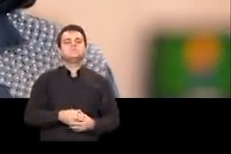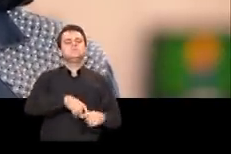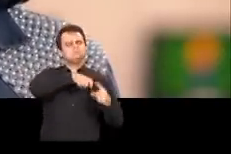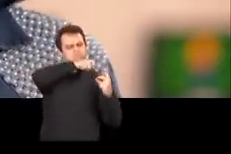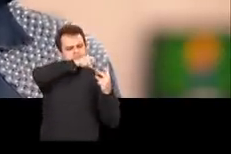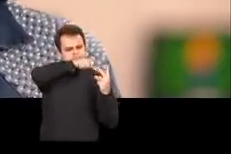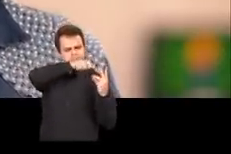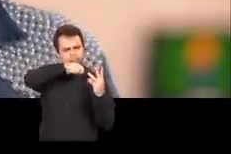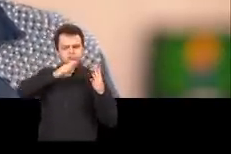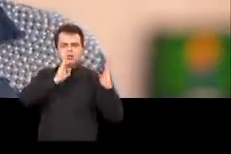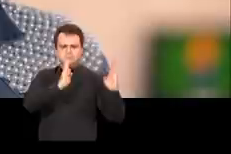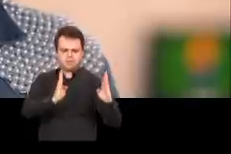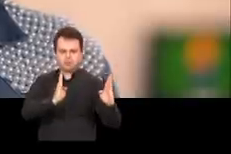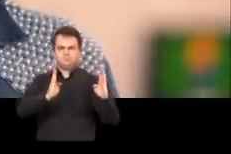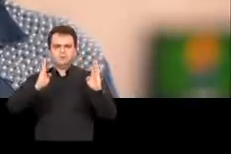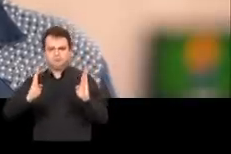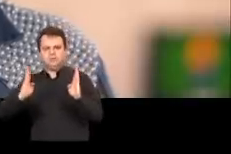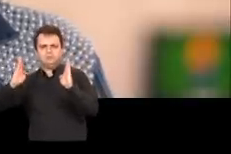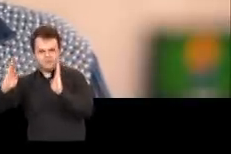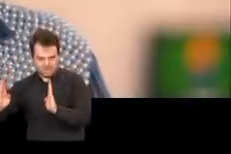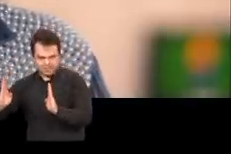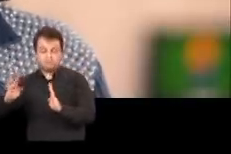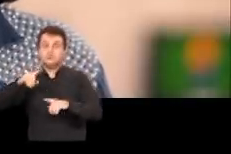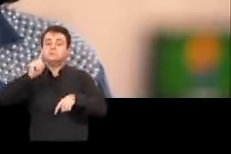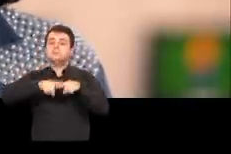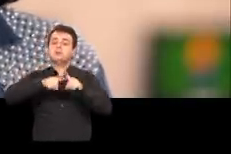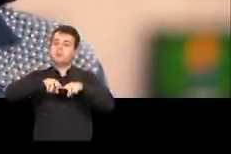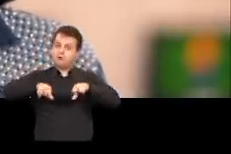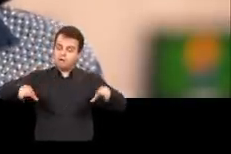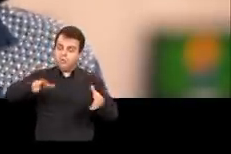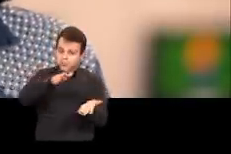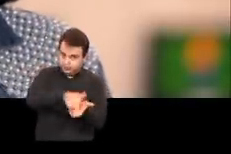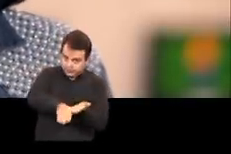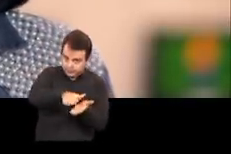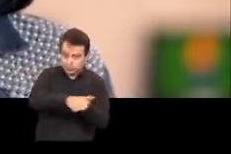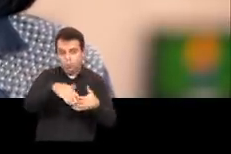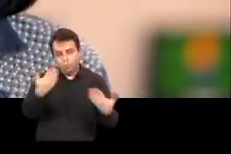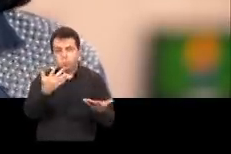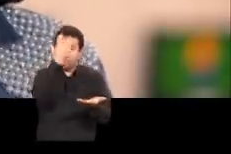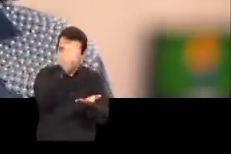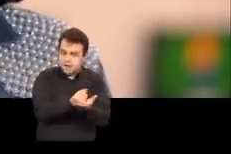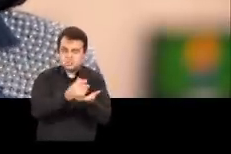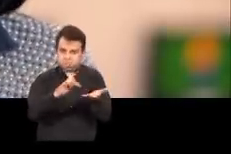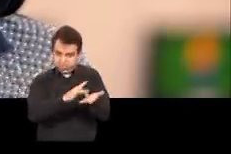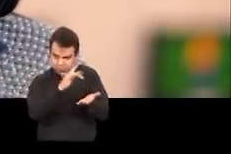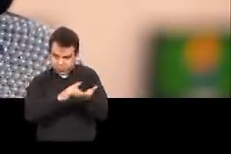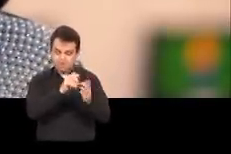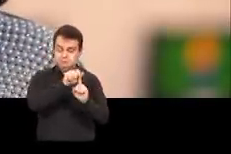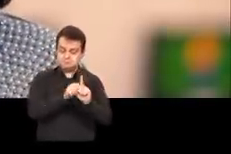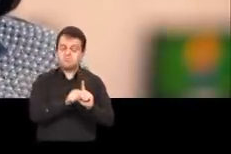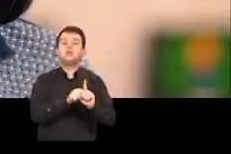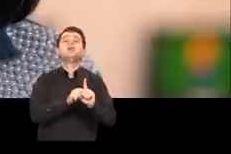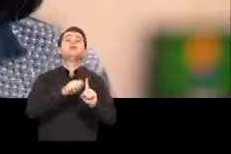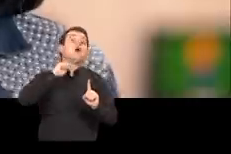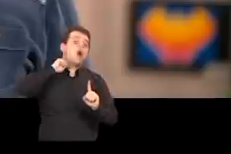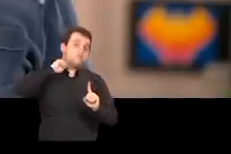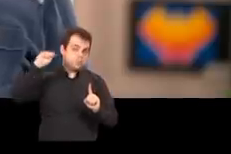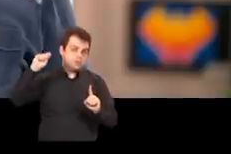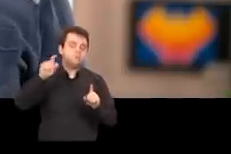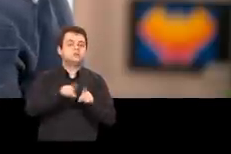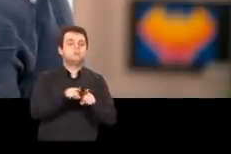etapas, encaminhamentos dos materiais impressos e na versão digital no mês de abril, agora no mês de maio